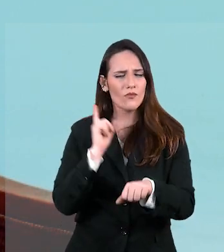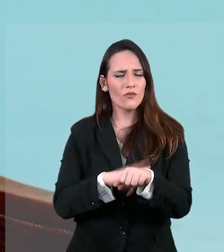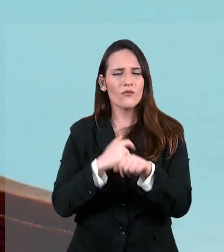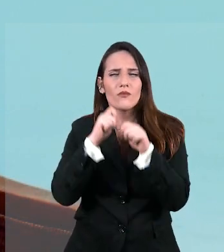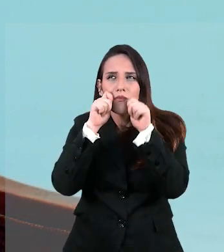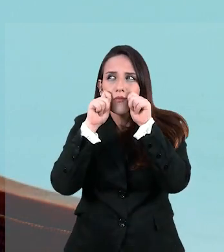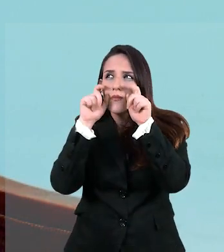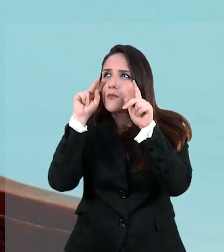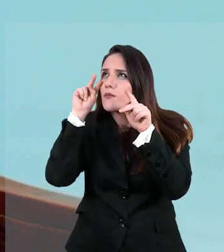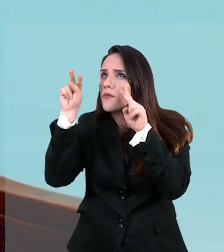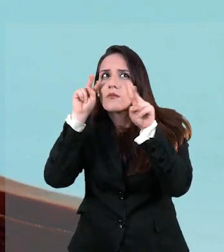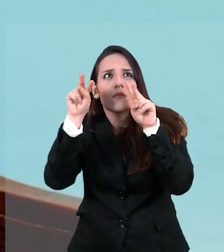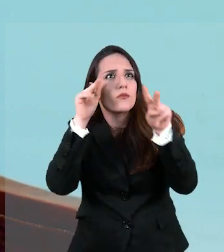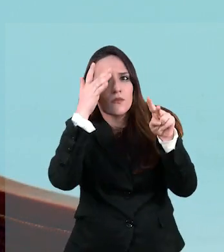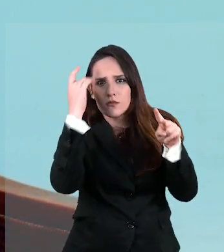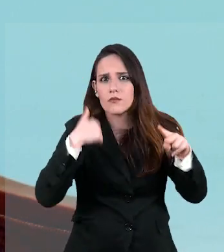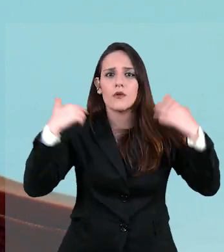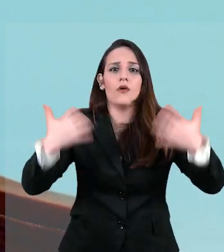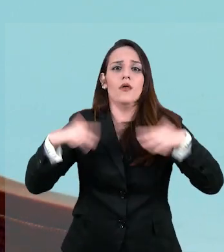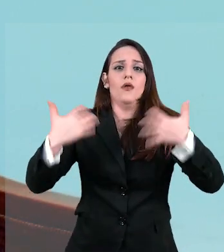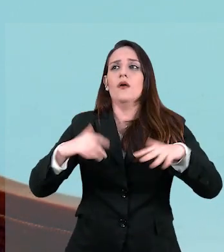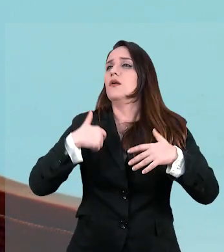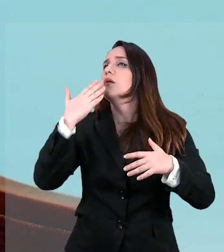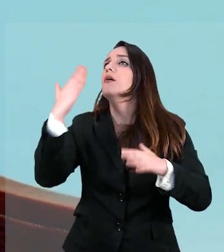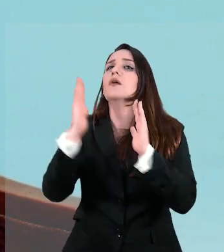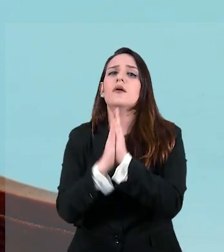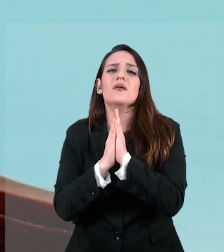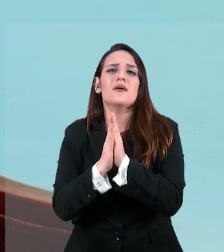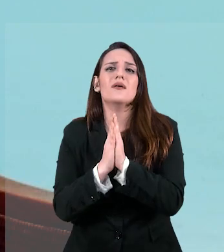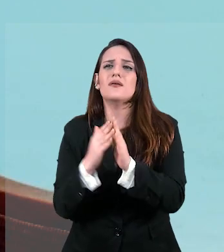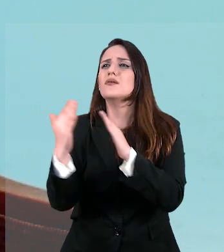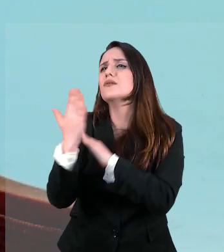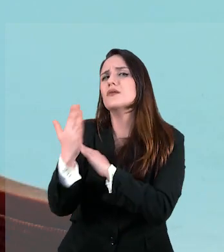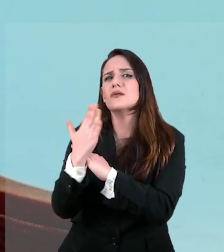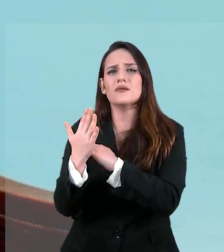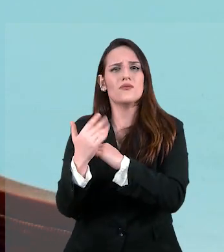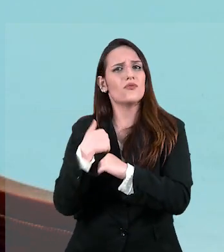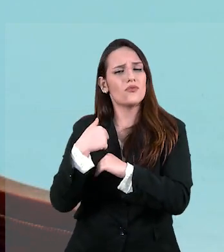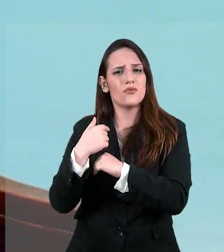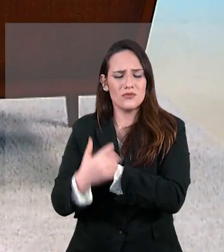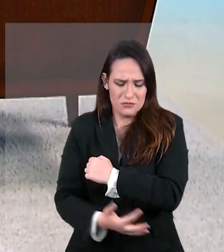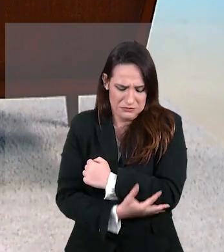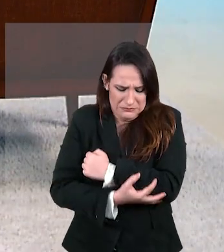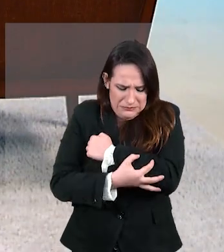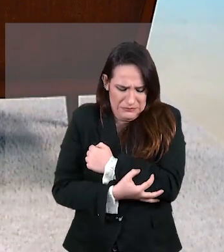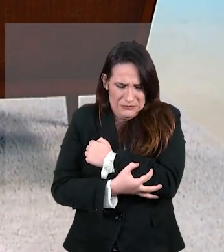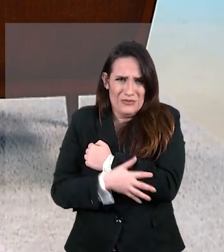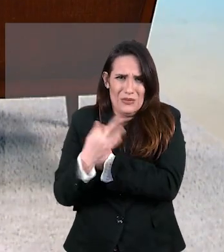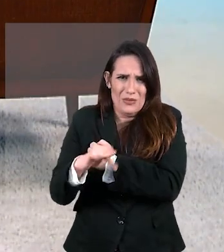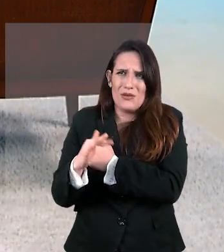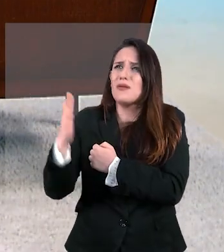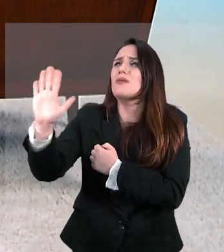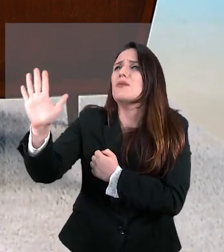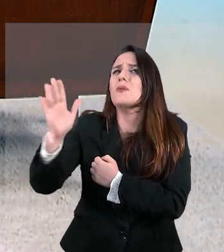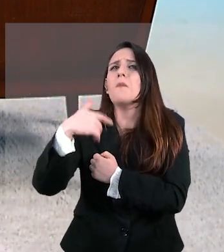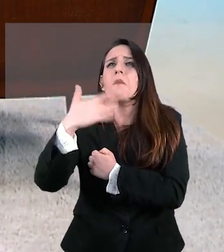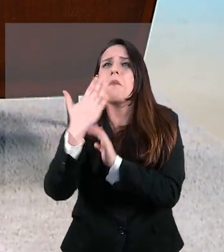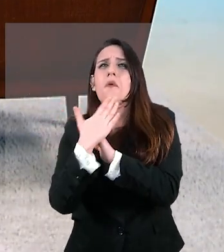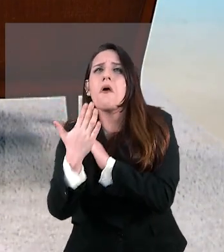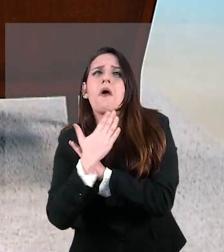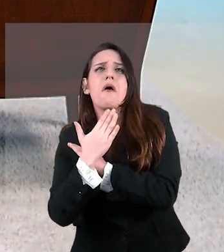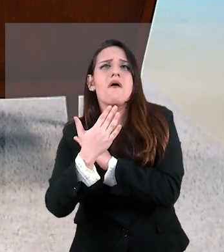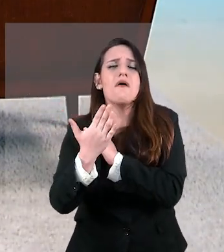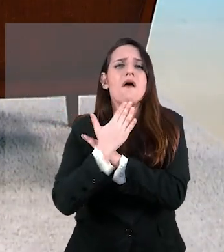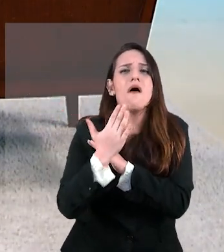No momento que eu abri os olhos e vi pessoas, eu fiquei desesperada e eu levantei, segurando meu braço e